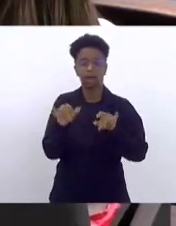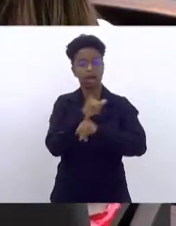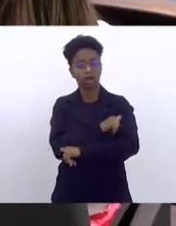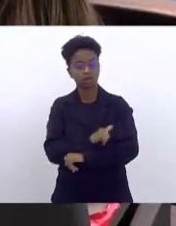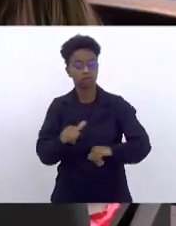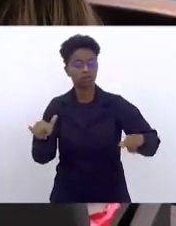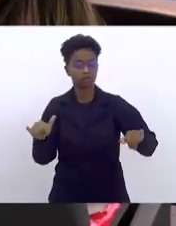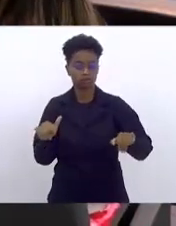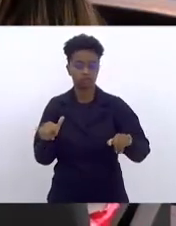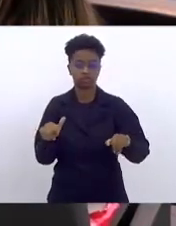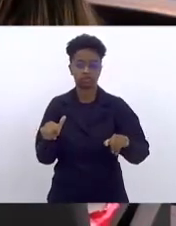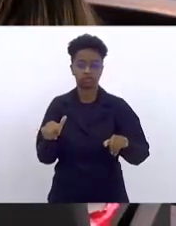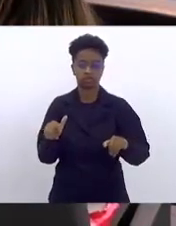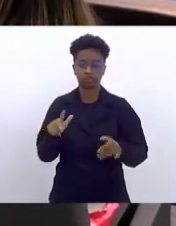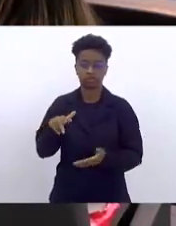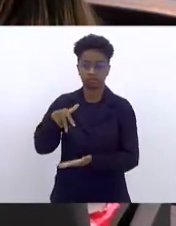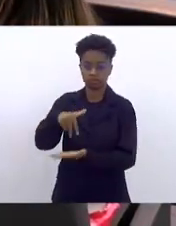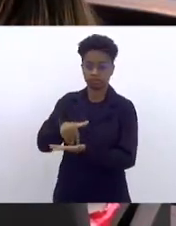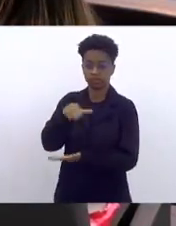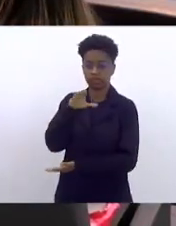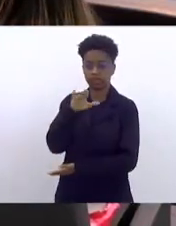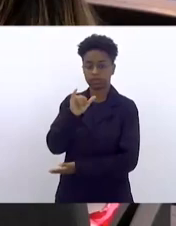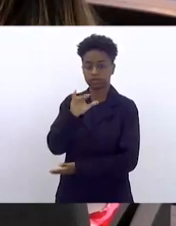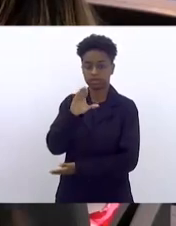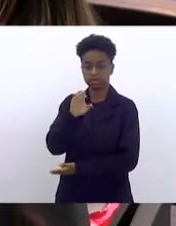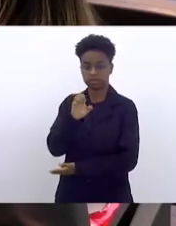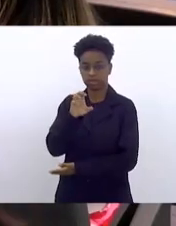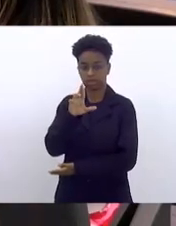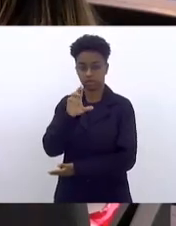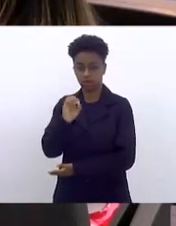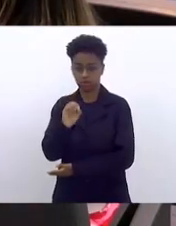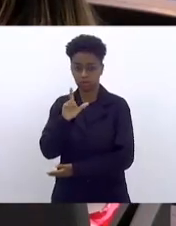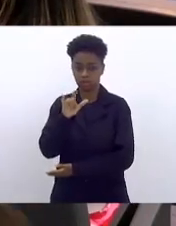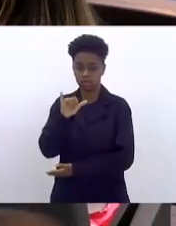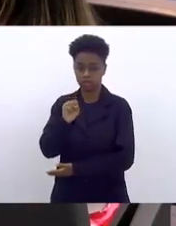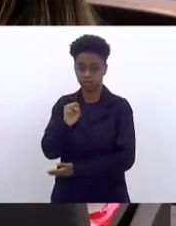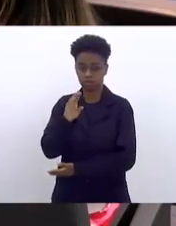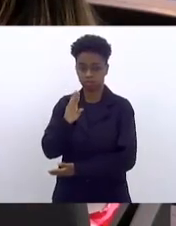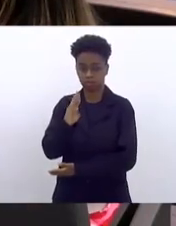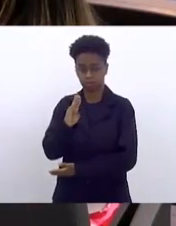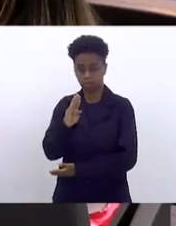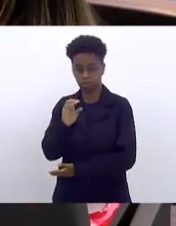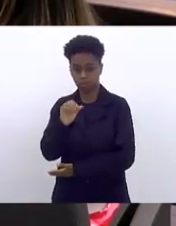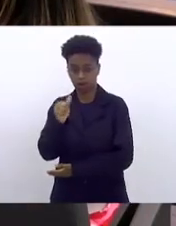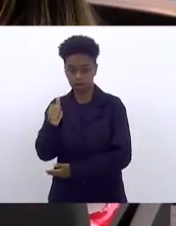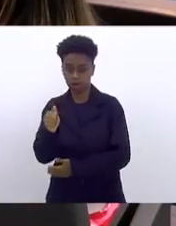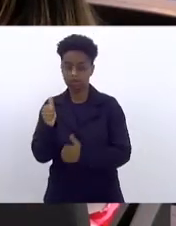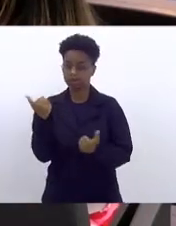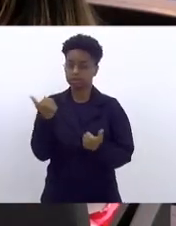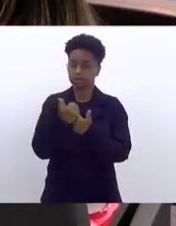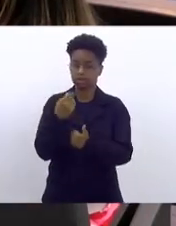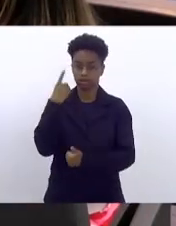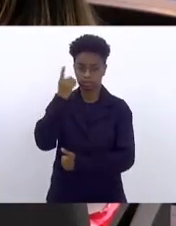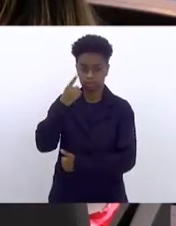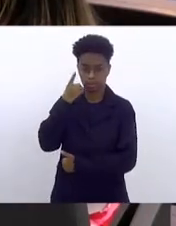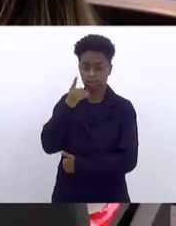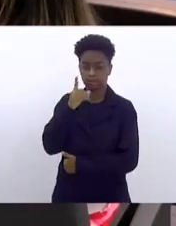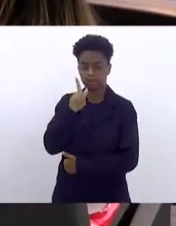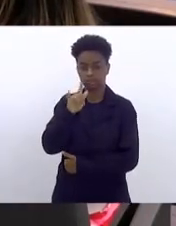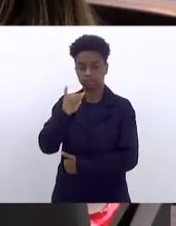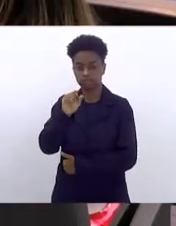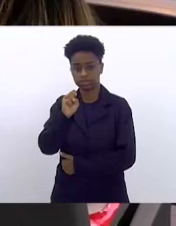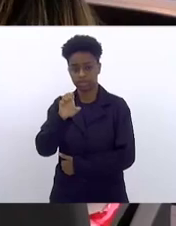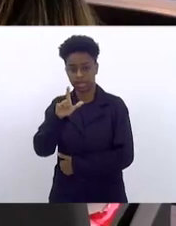presença aqui do senhor Cícero Lisboa representando a deputada Gisele Monteiro Cristine Gomes